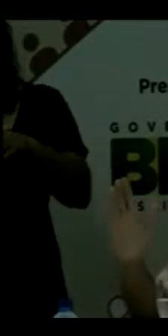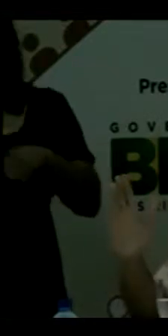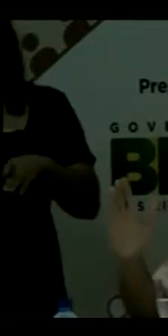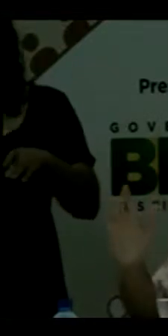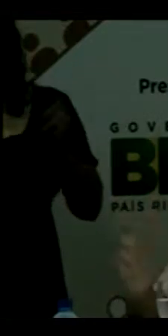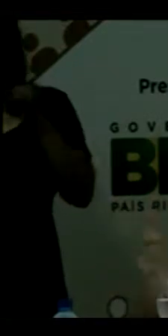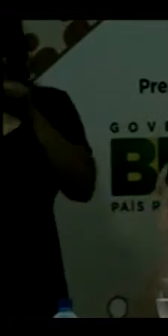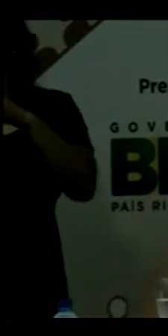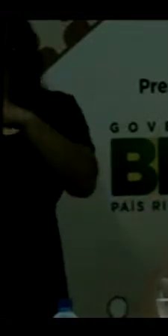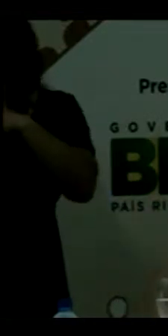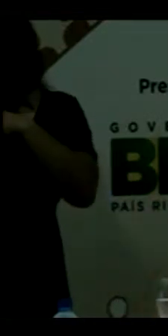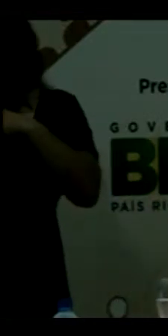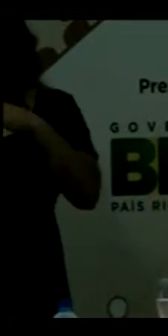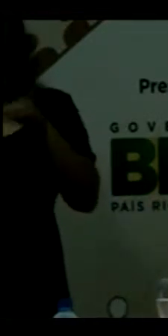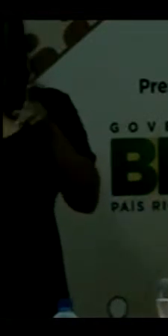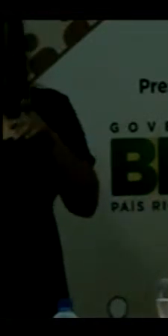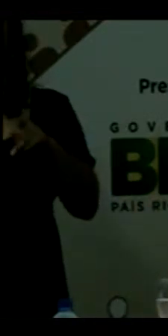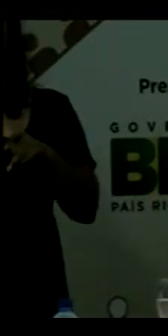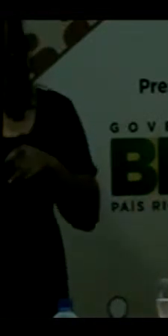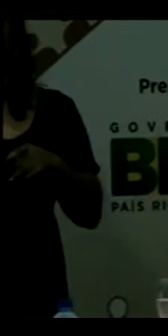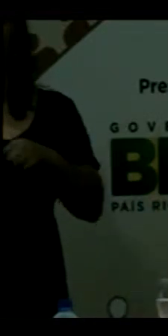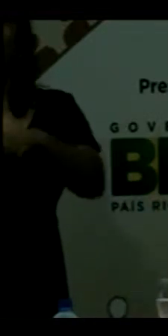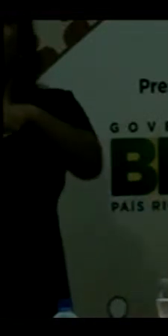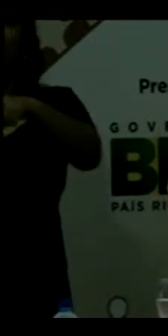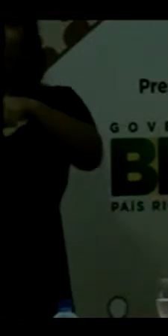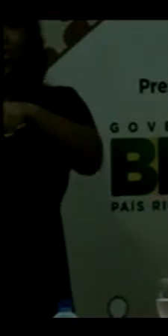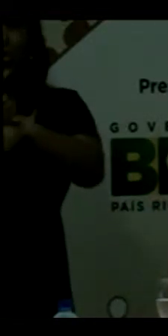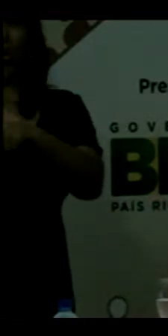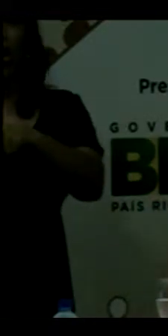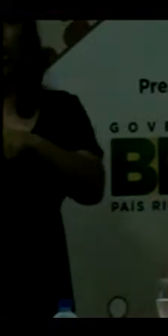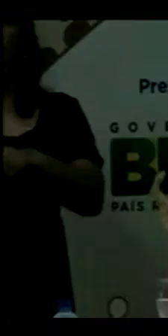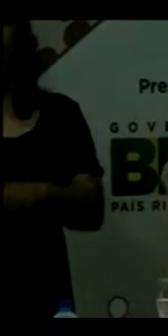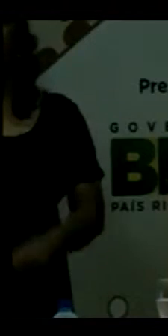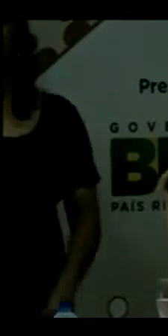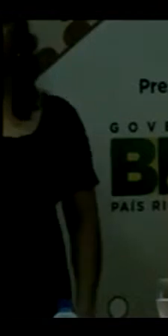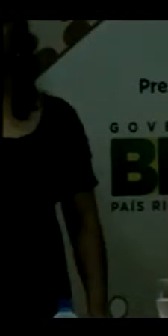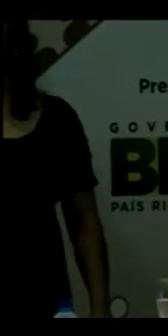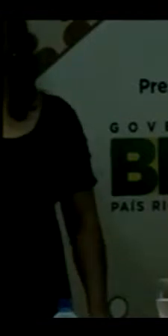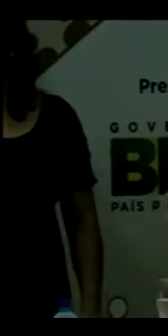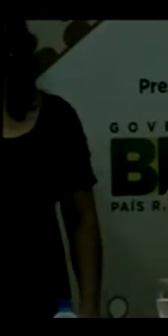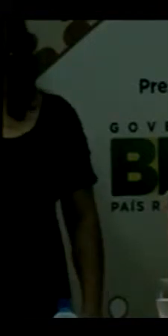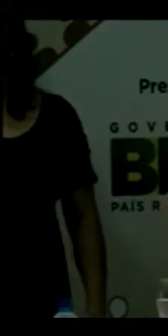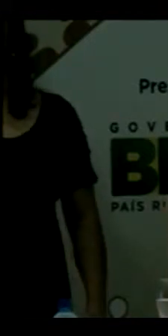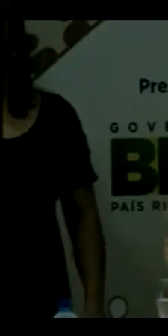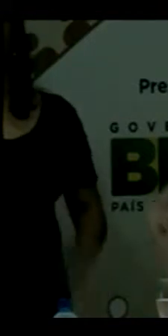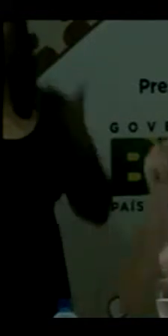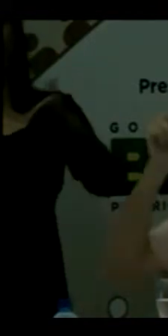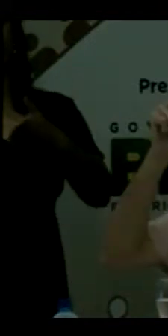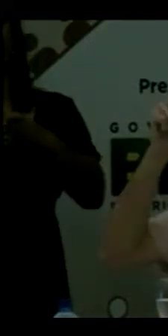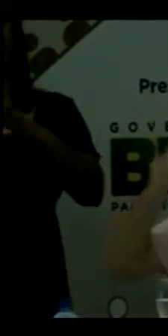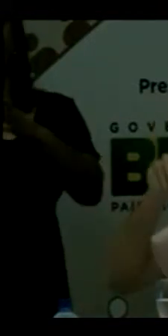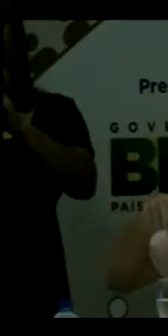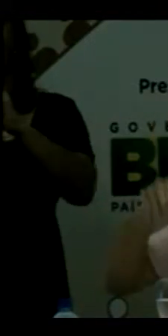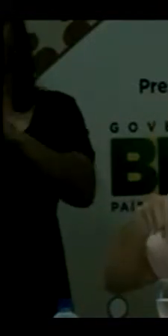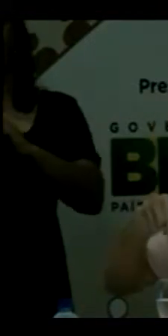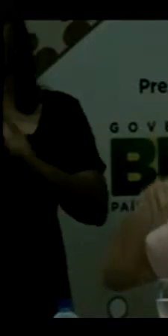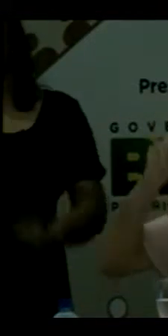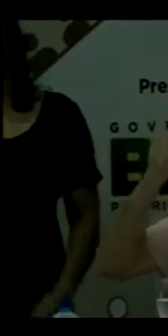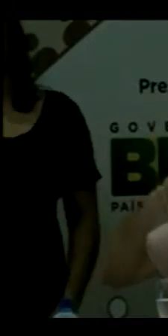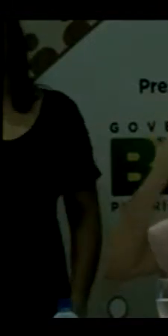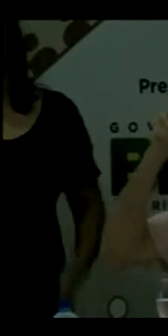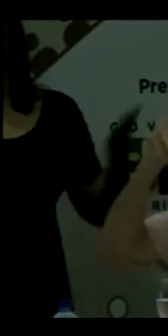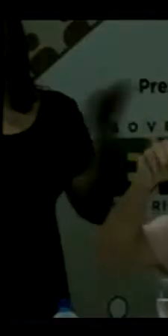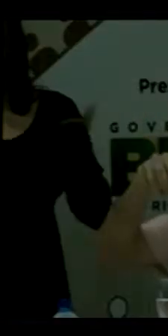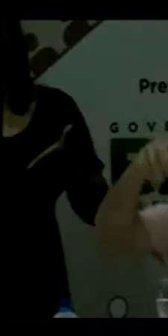está lá fora. Esse é o núcleo da ontologia da participação social no Brasil, que hoje